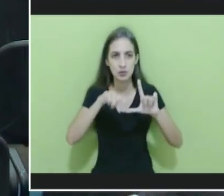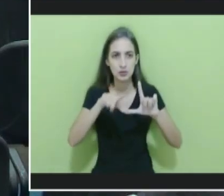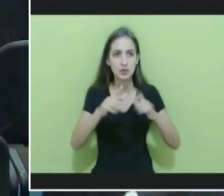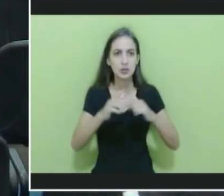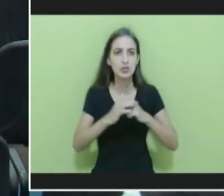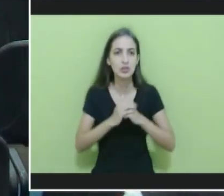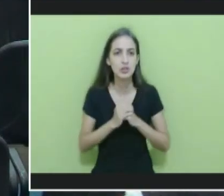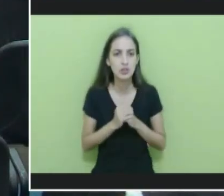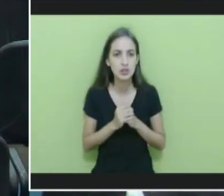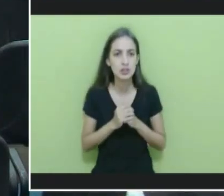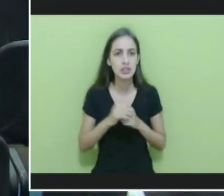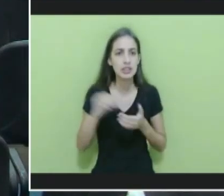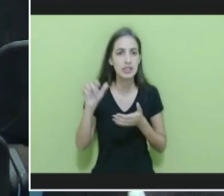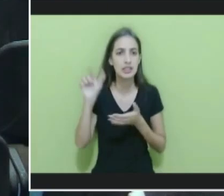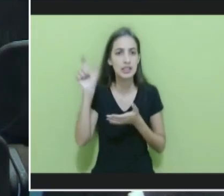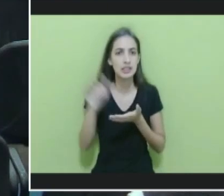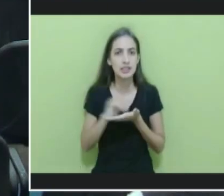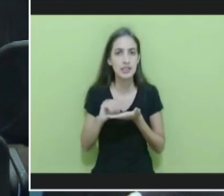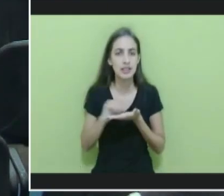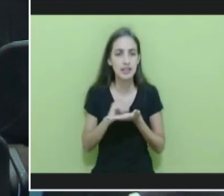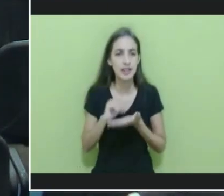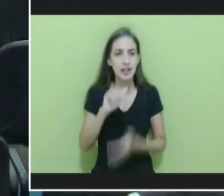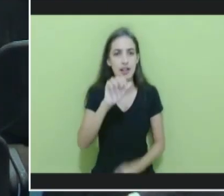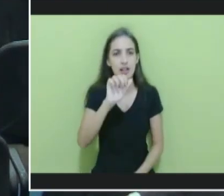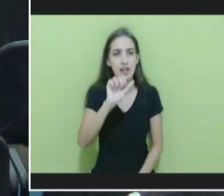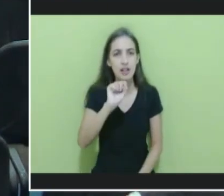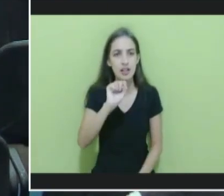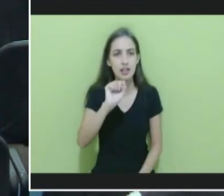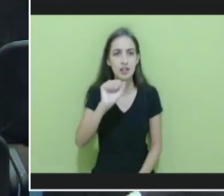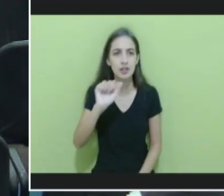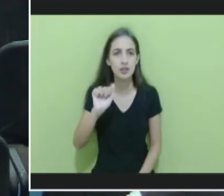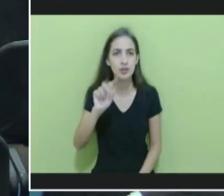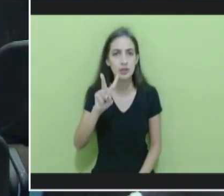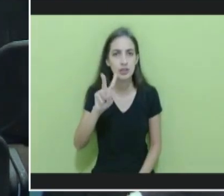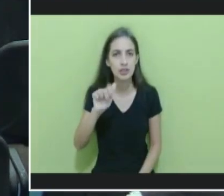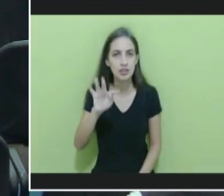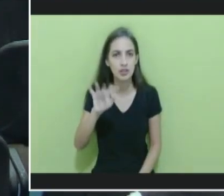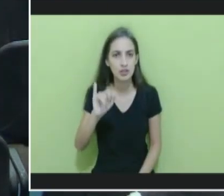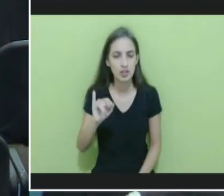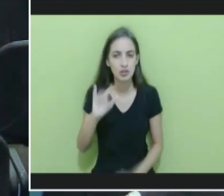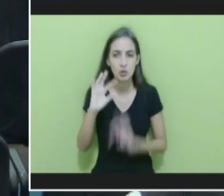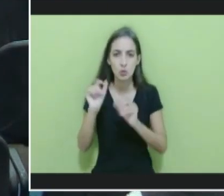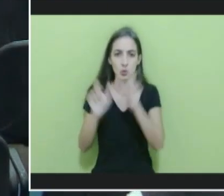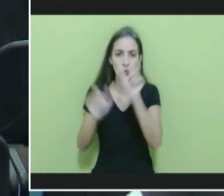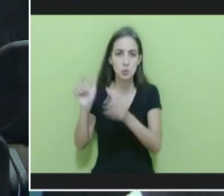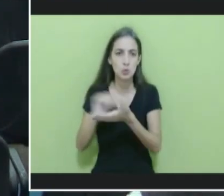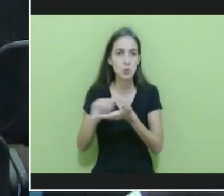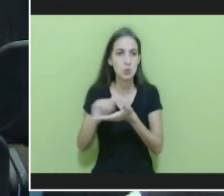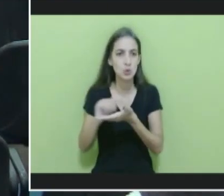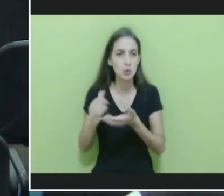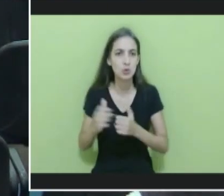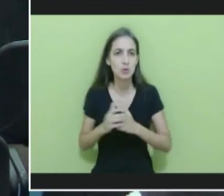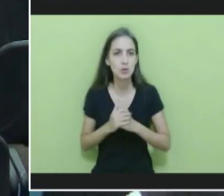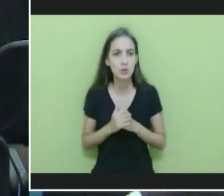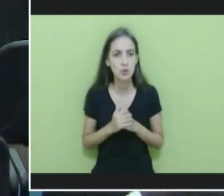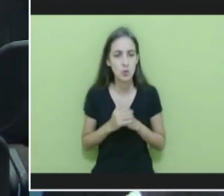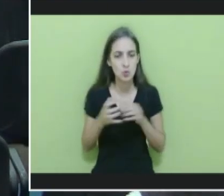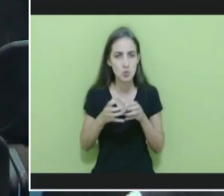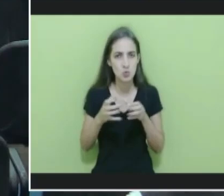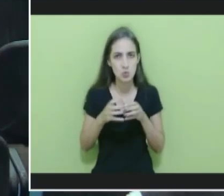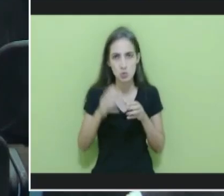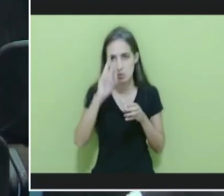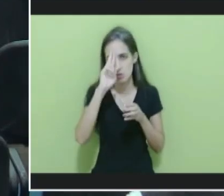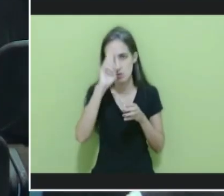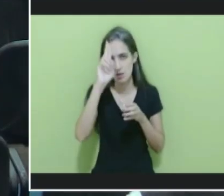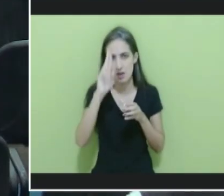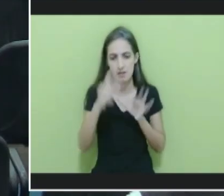Salvati, na sua pessoa, os demais secretários aqui presentes, a equipe que fez a apresentação da LDO,